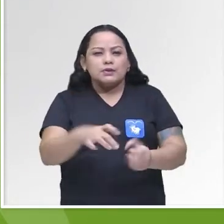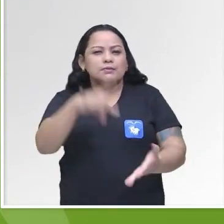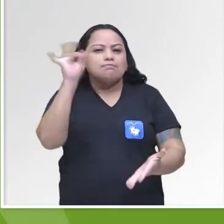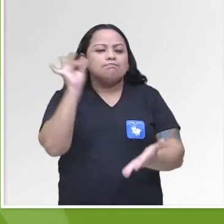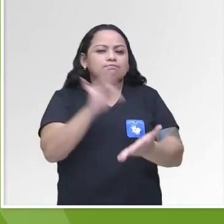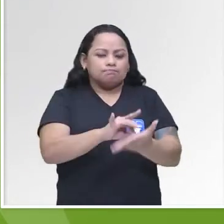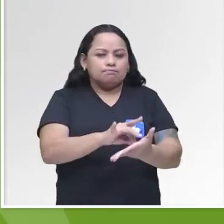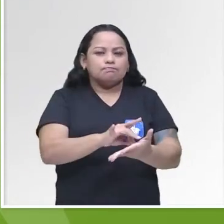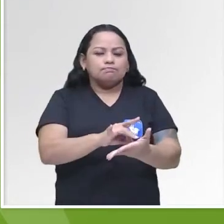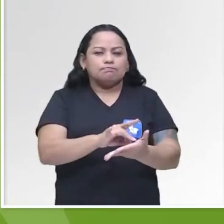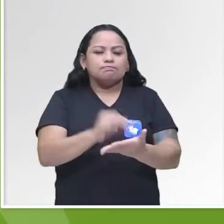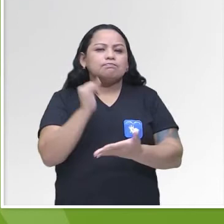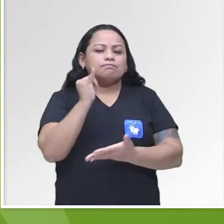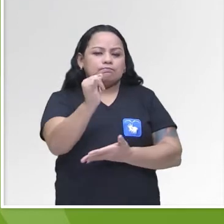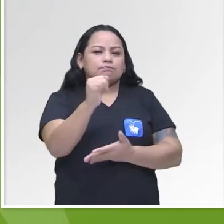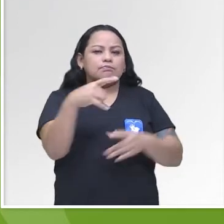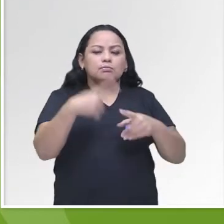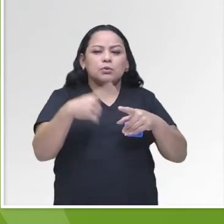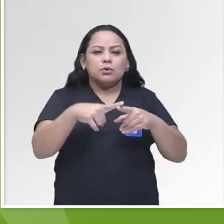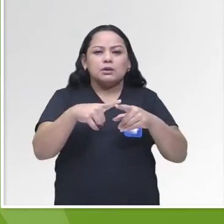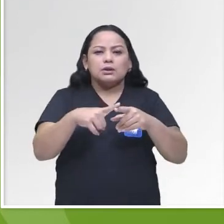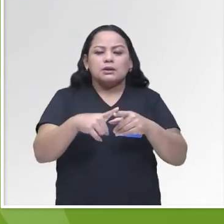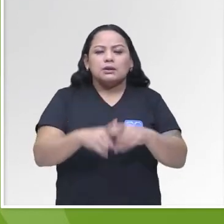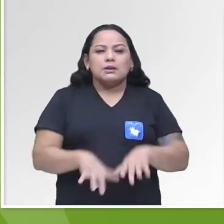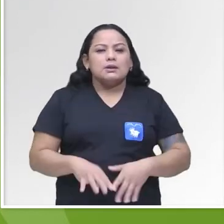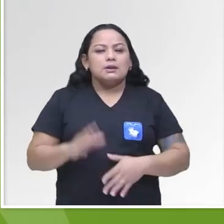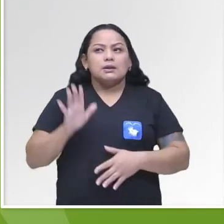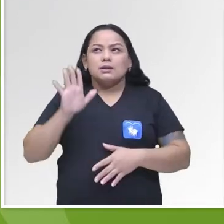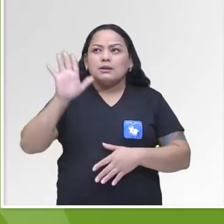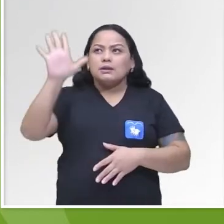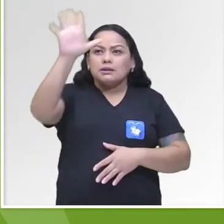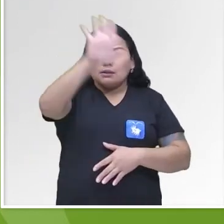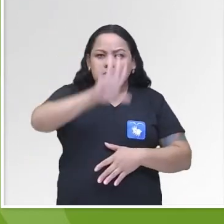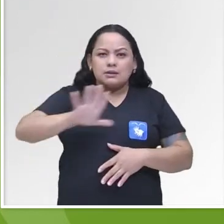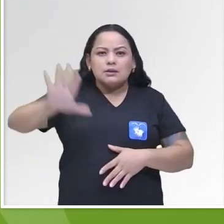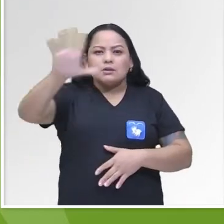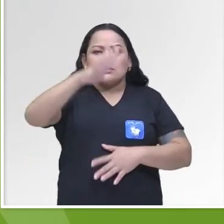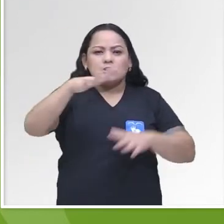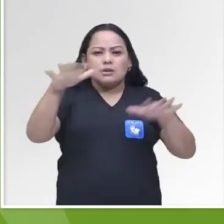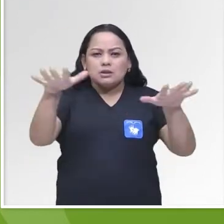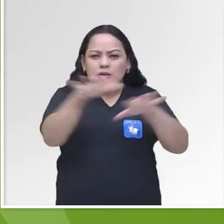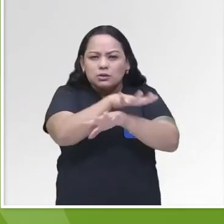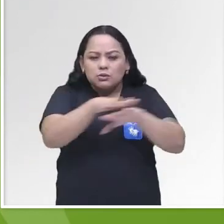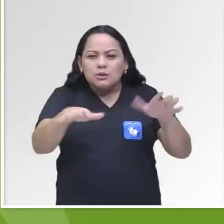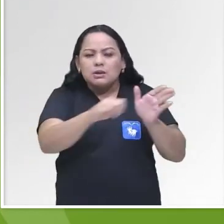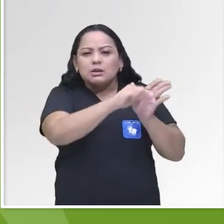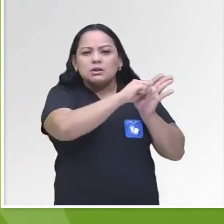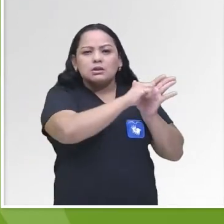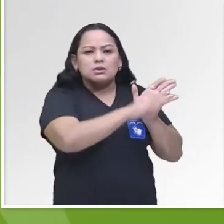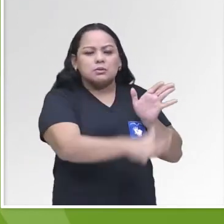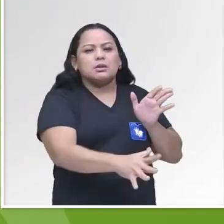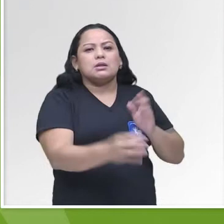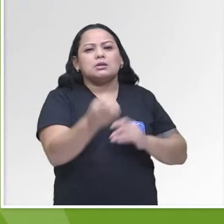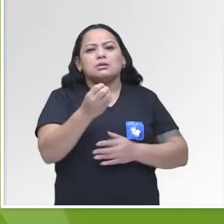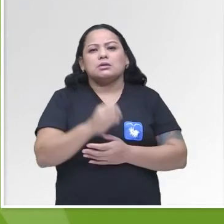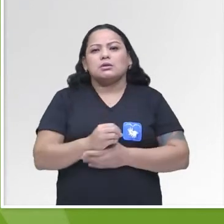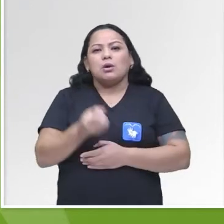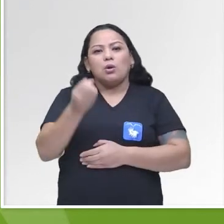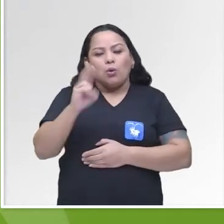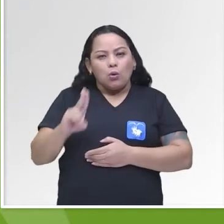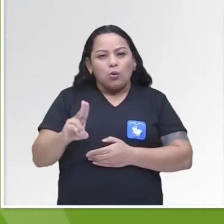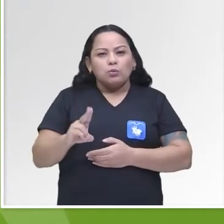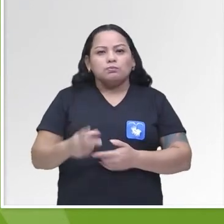afirmar que esse composto tem isomeria geométrica ou cis